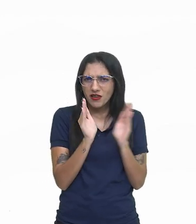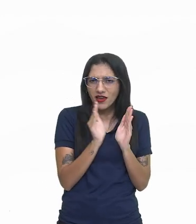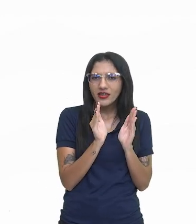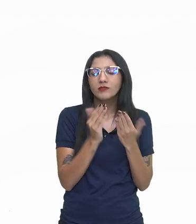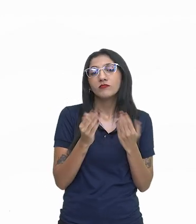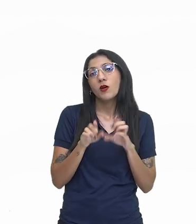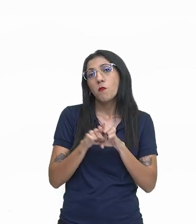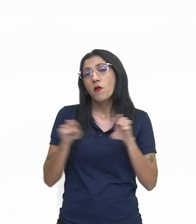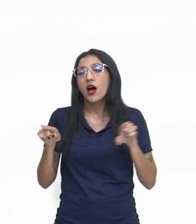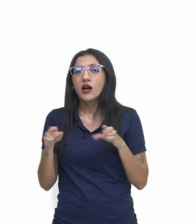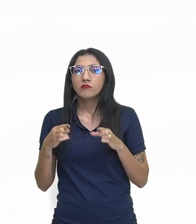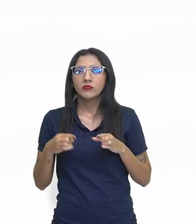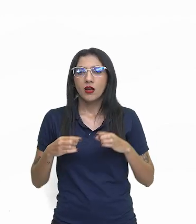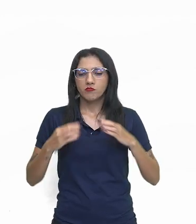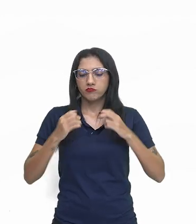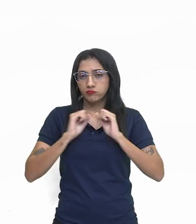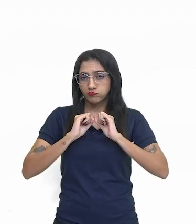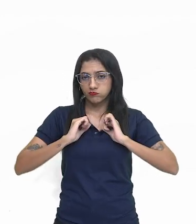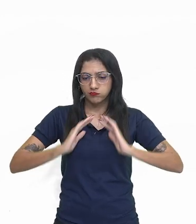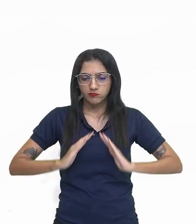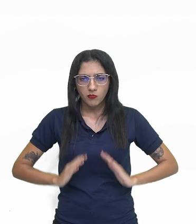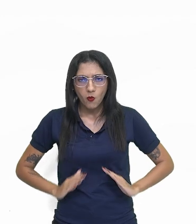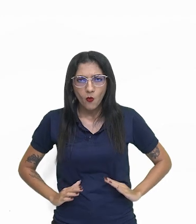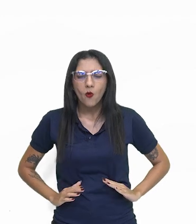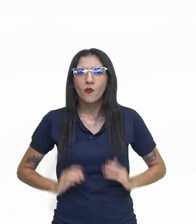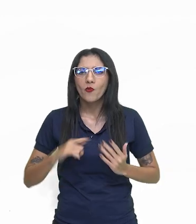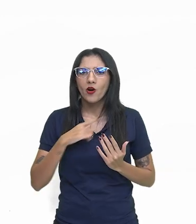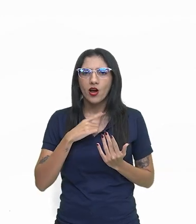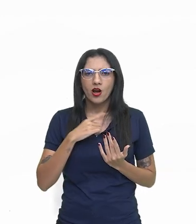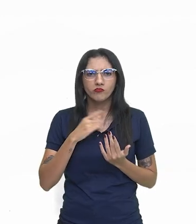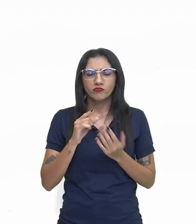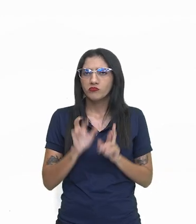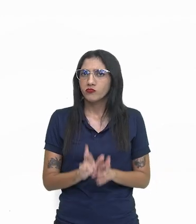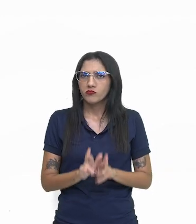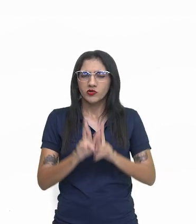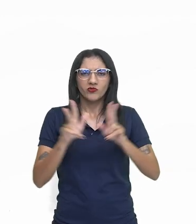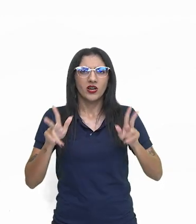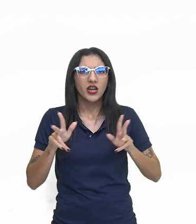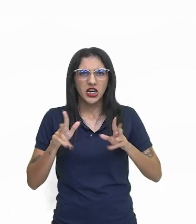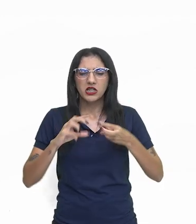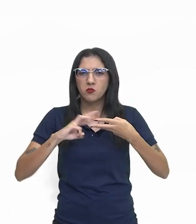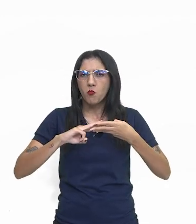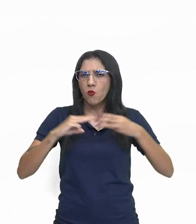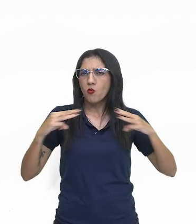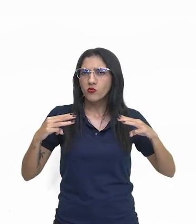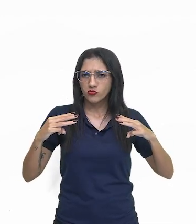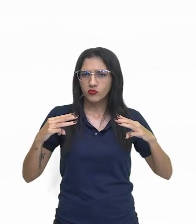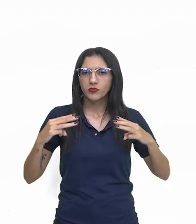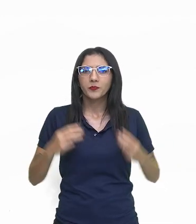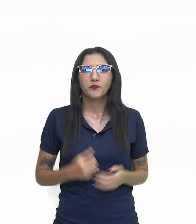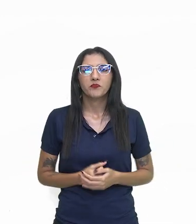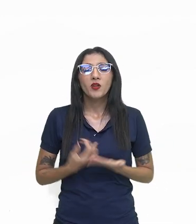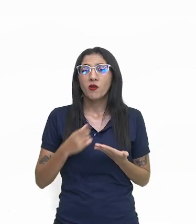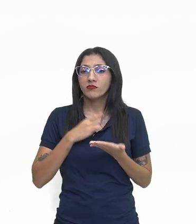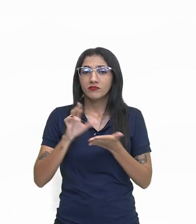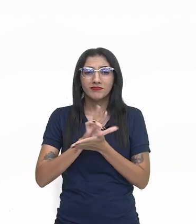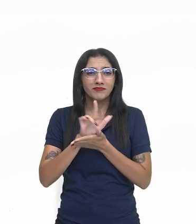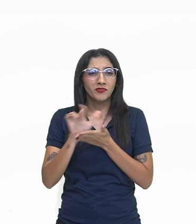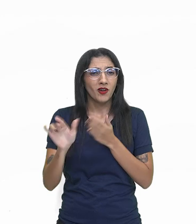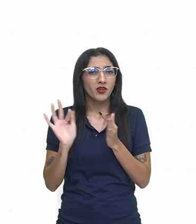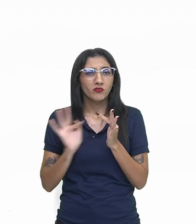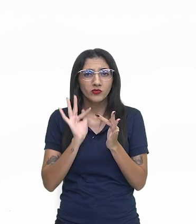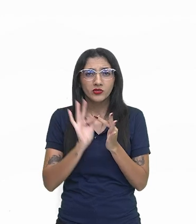a anatomia humana apresenta nádegas proeminentes e musculosas, desempenhando várias